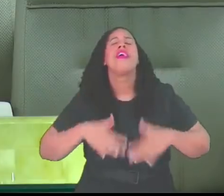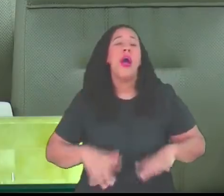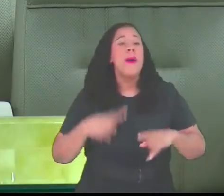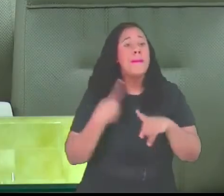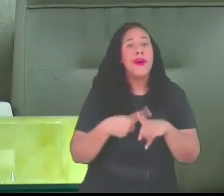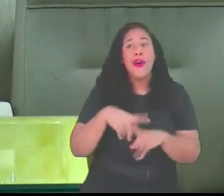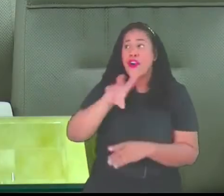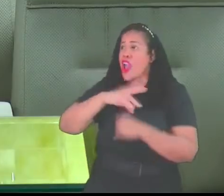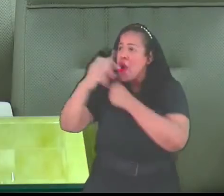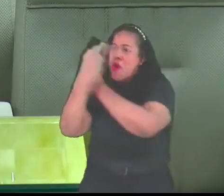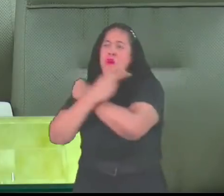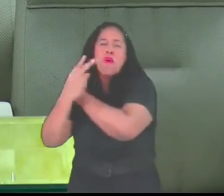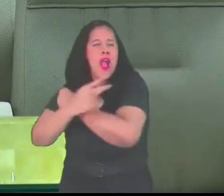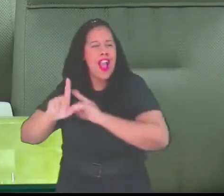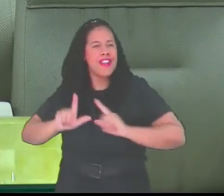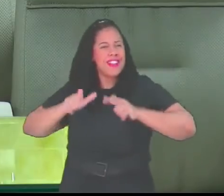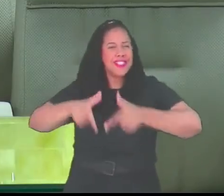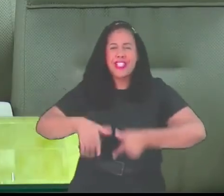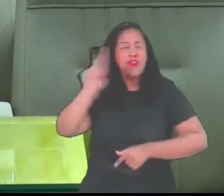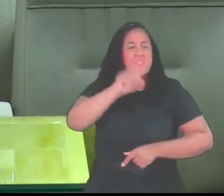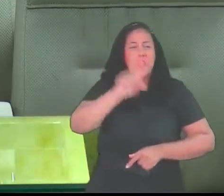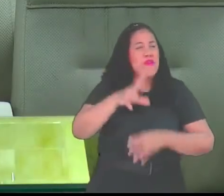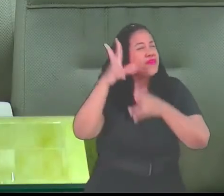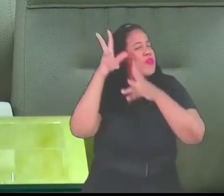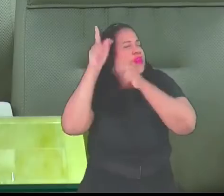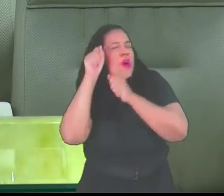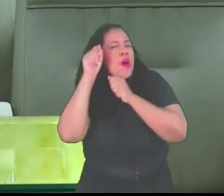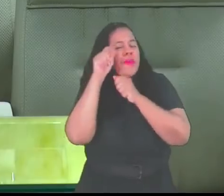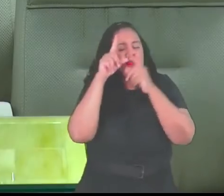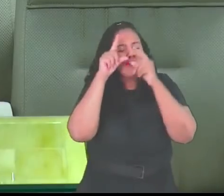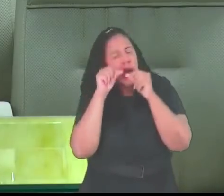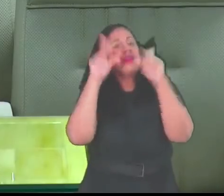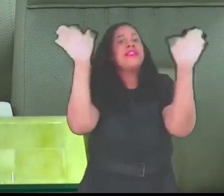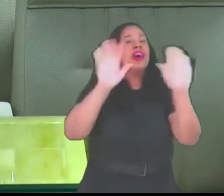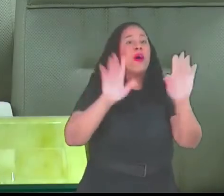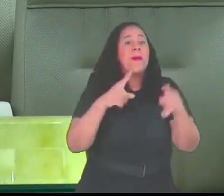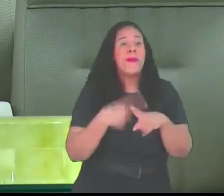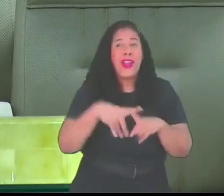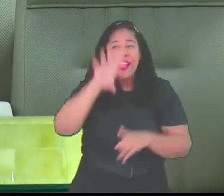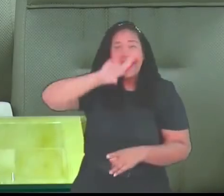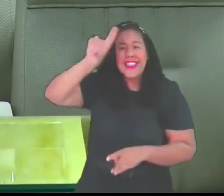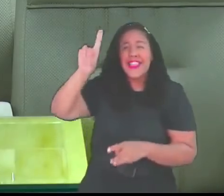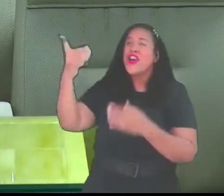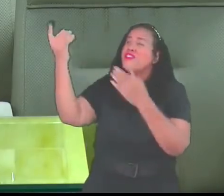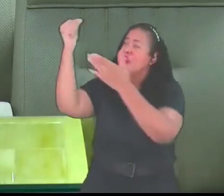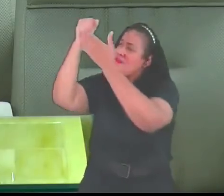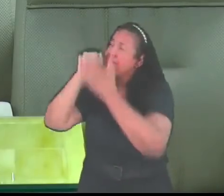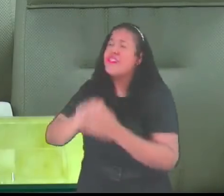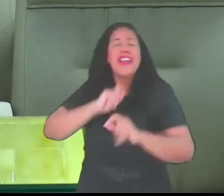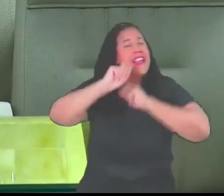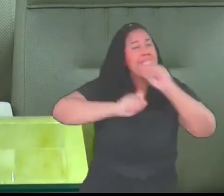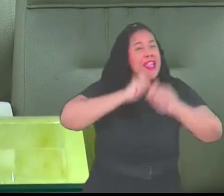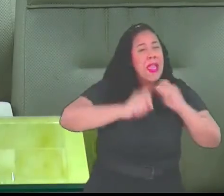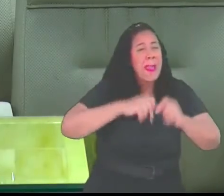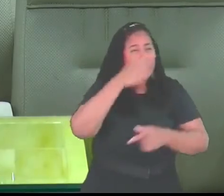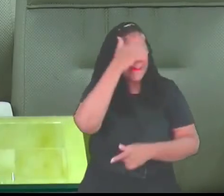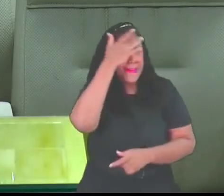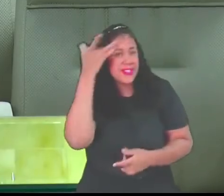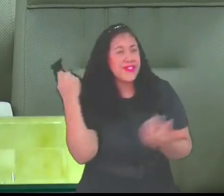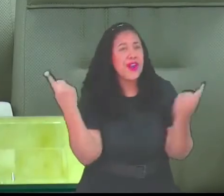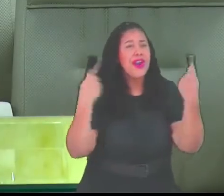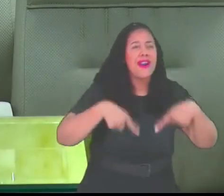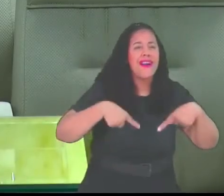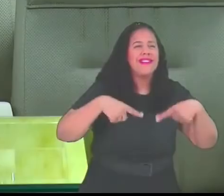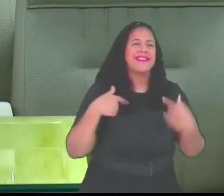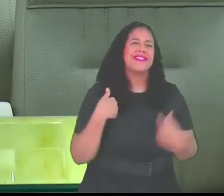o guarda de Israel nem dorme, nem tosquedeja. Por quê? Porque se Deus é por nós, quem será